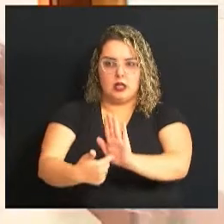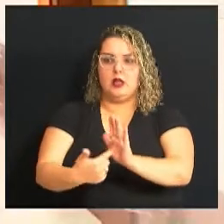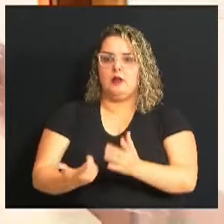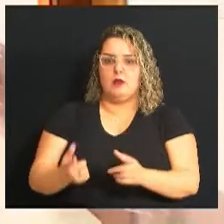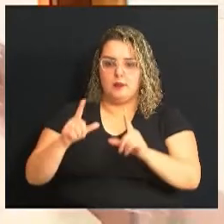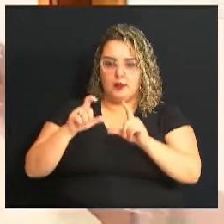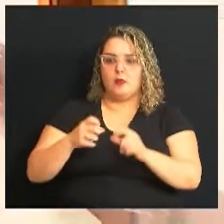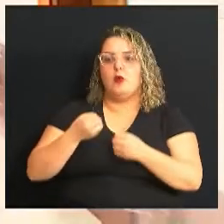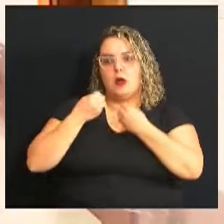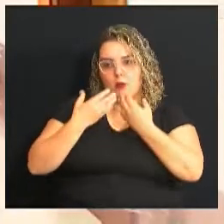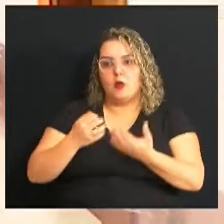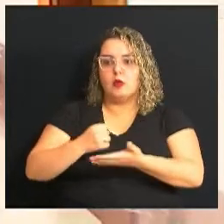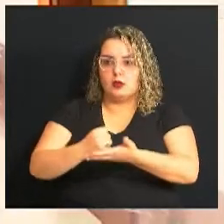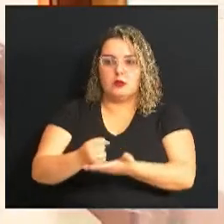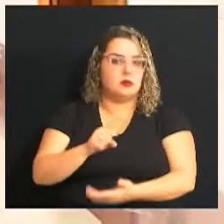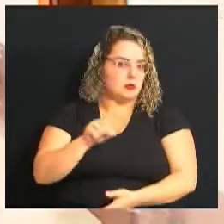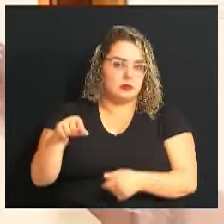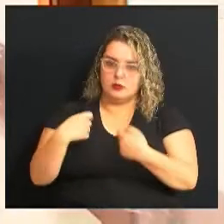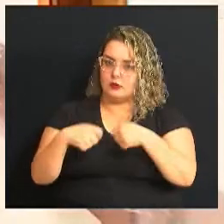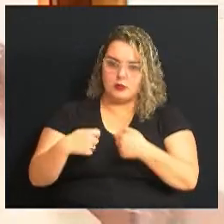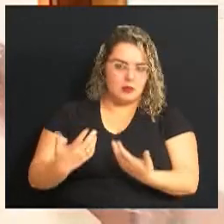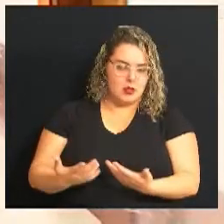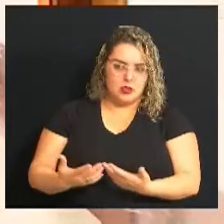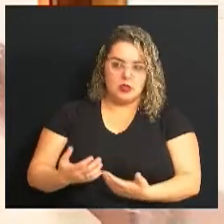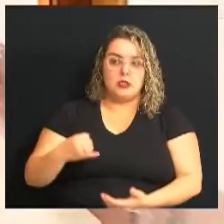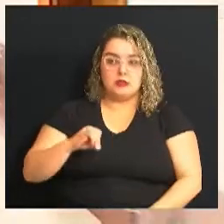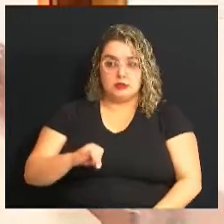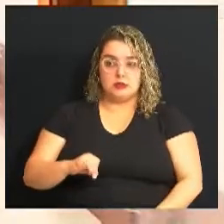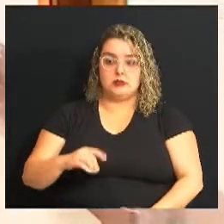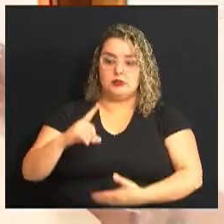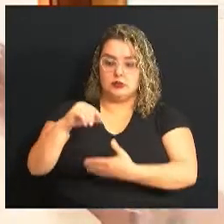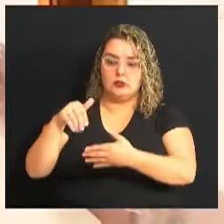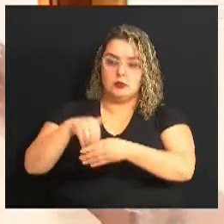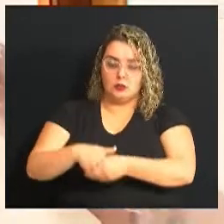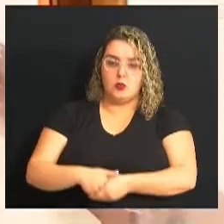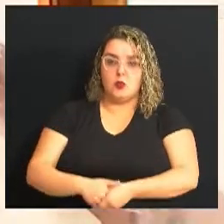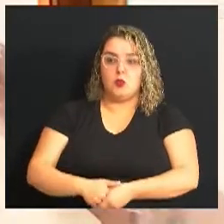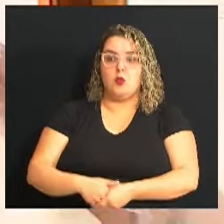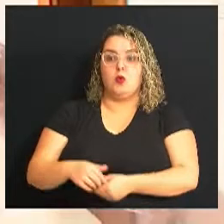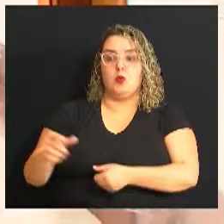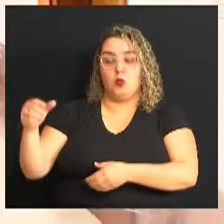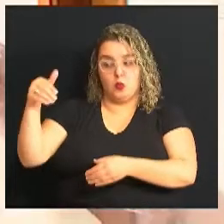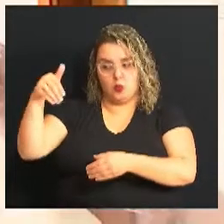é bom levar? Não, ele não precisa. Se o eleitor tiver o e-título com a